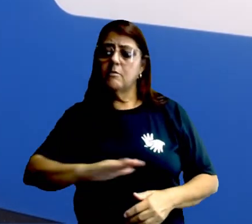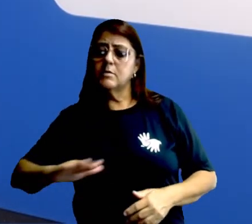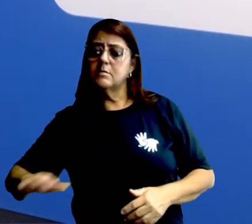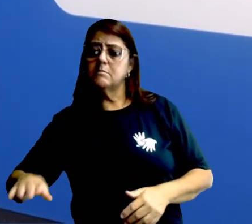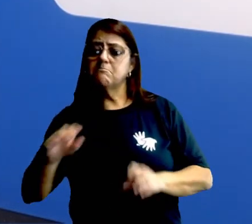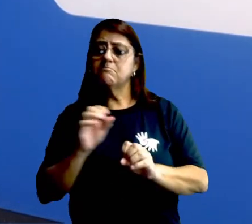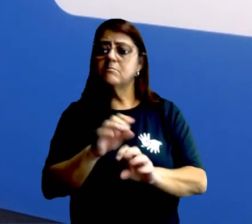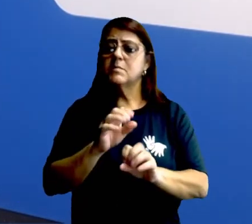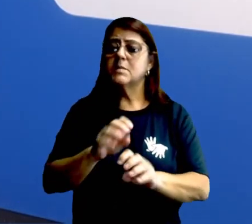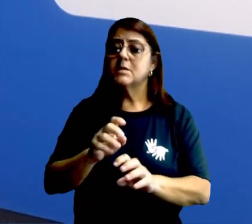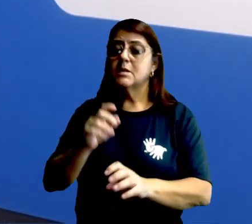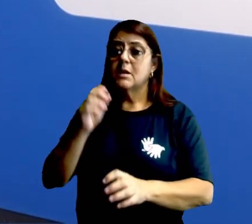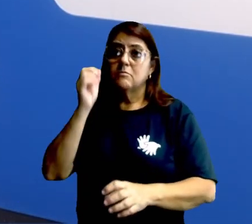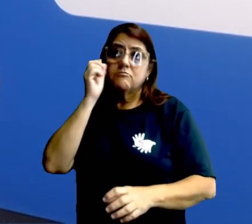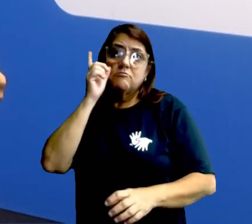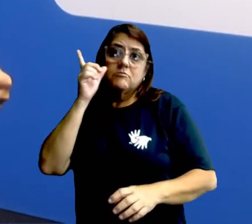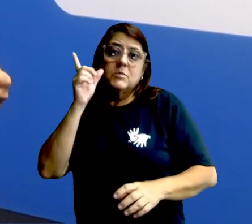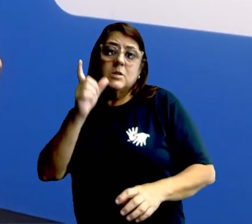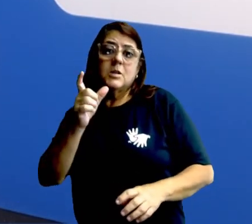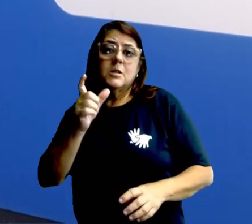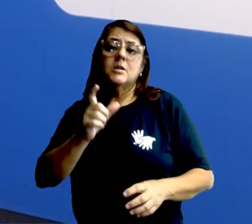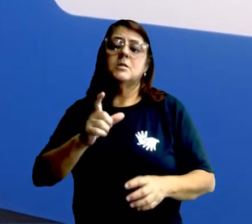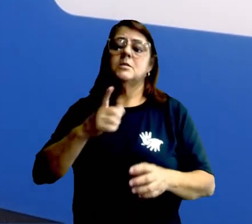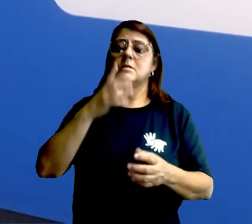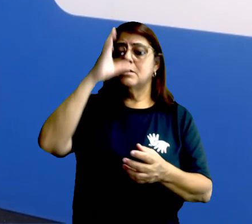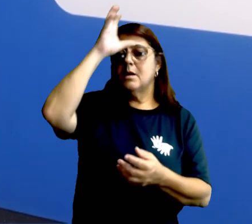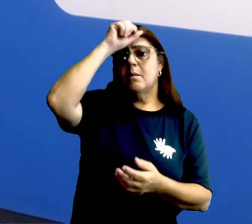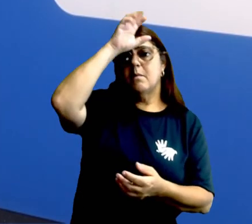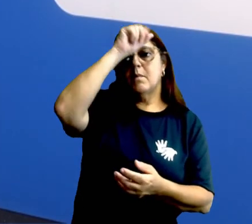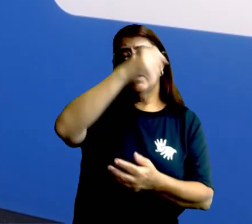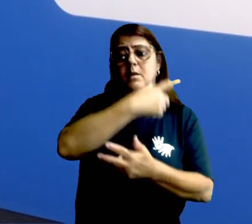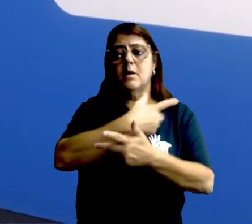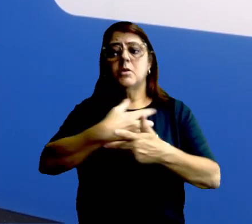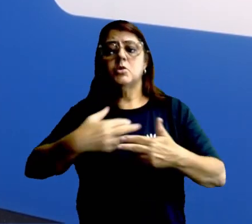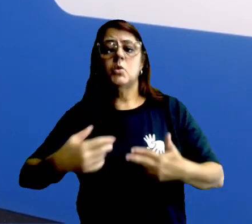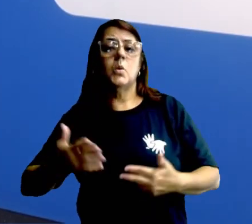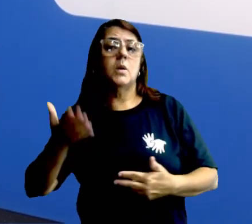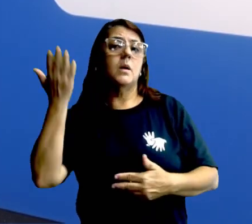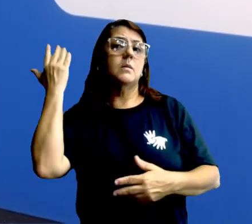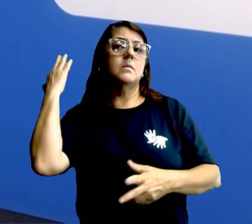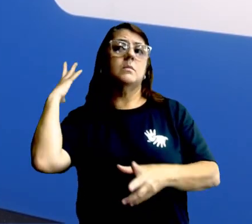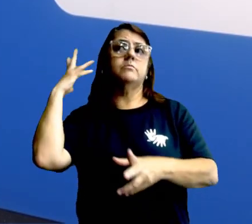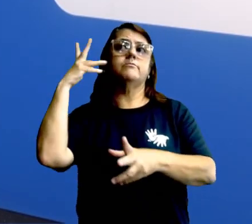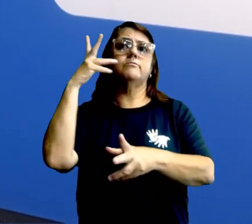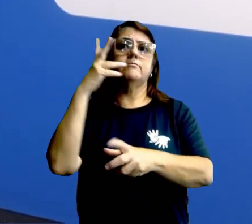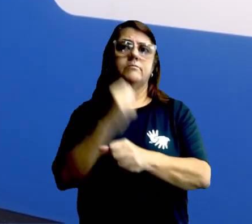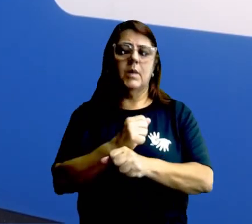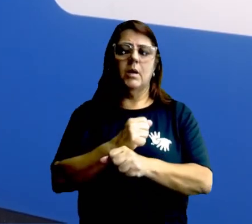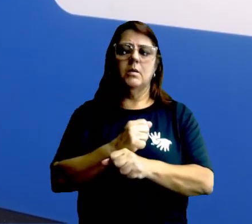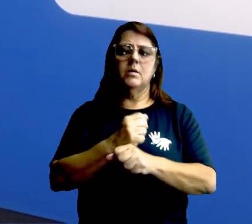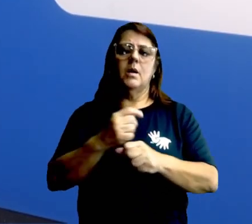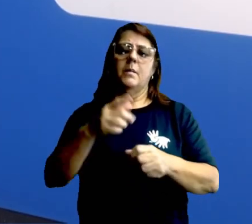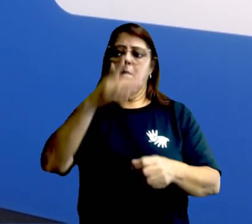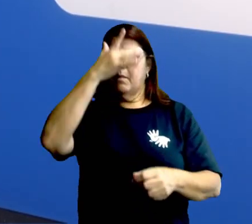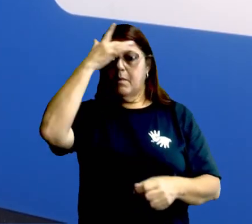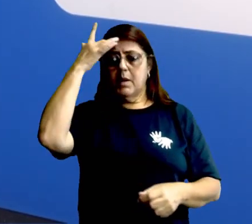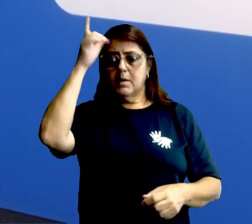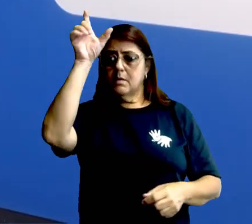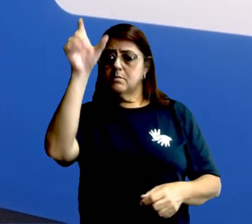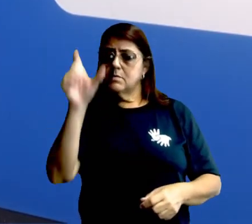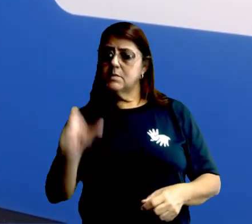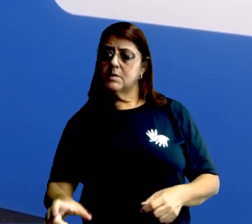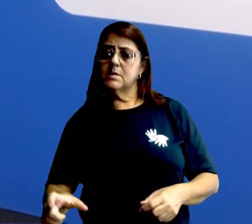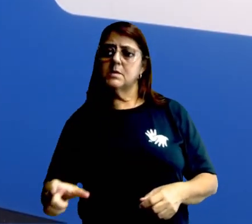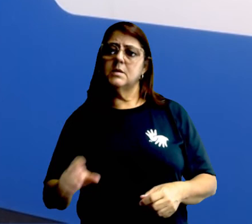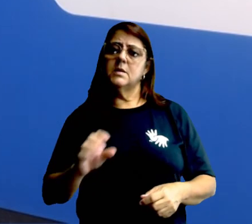nossas crianças, nos nossos adolescentes, de um modo em geral, nas pessoas de um modo geral, o dever de